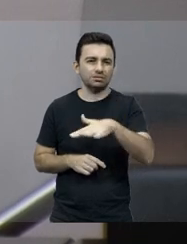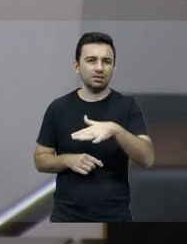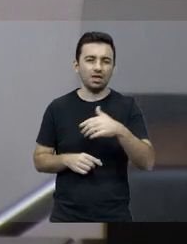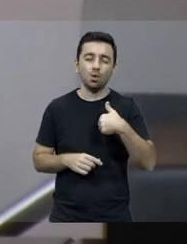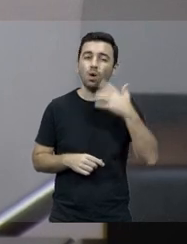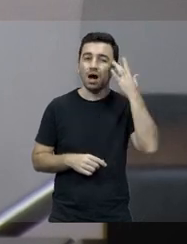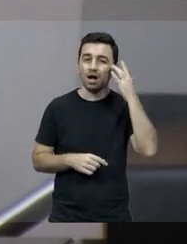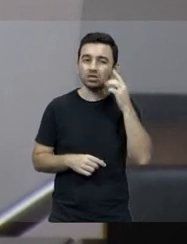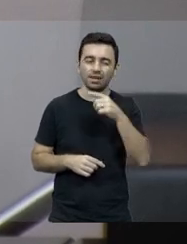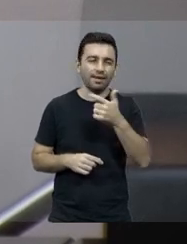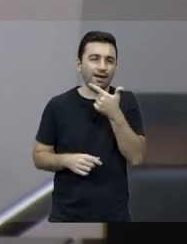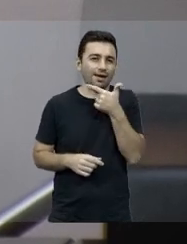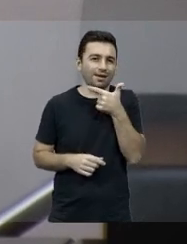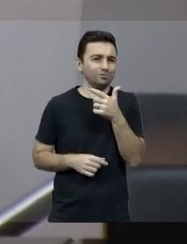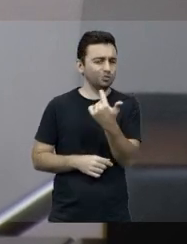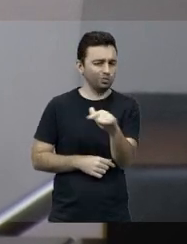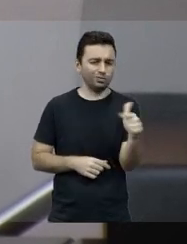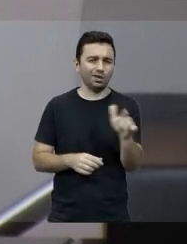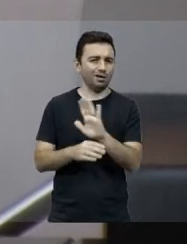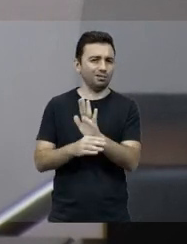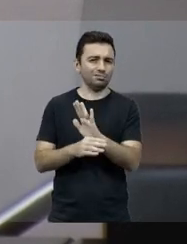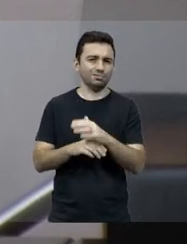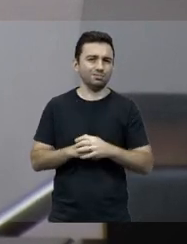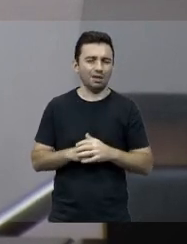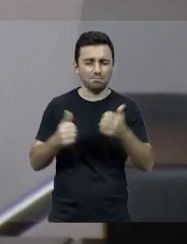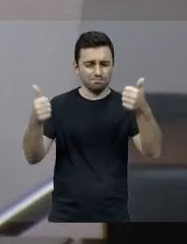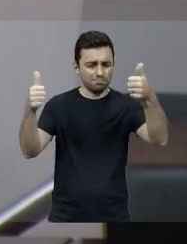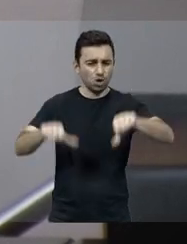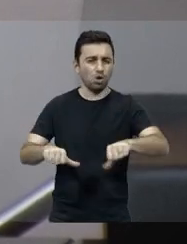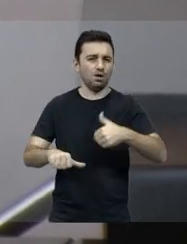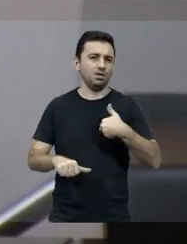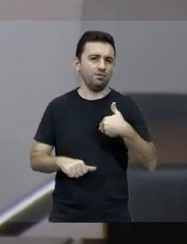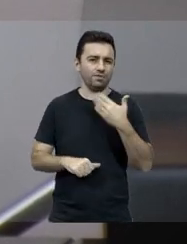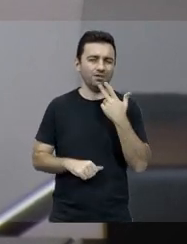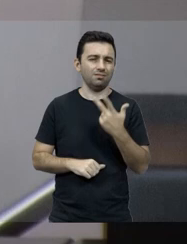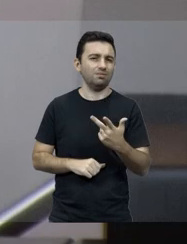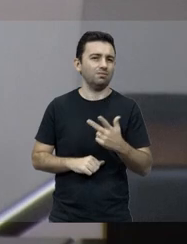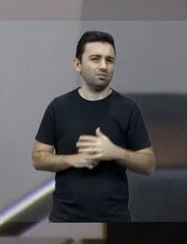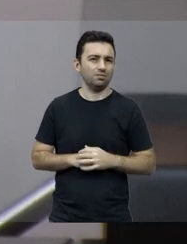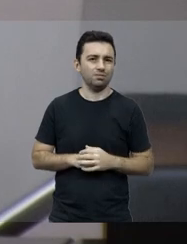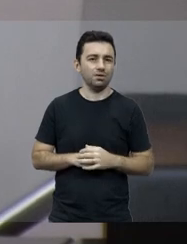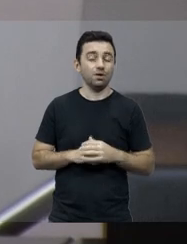tragédia. Bem, como disse o professor,